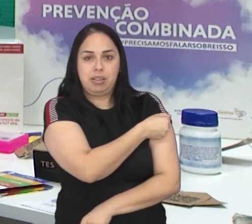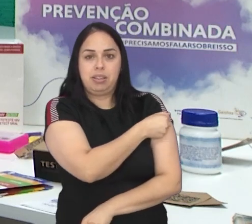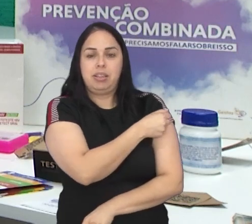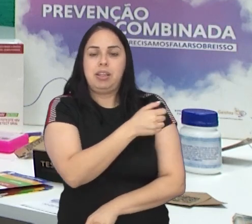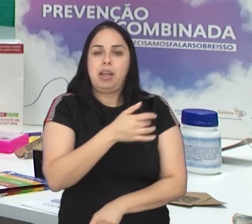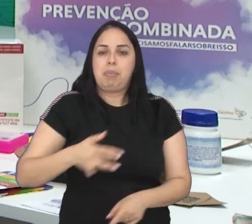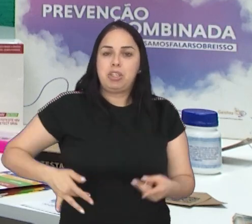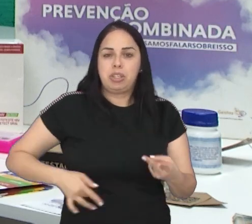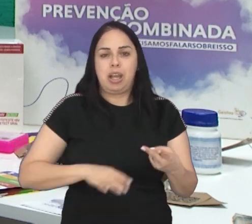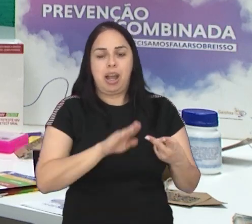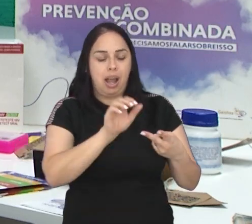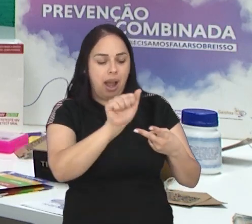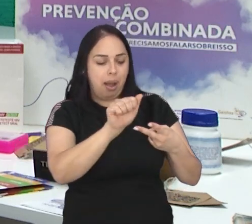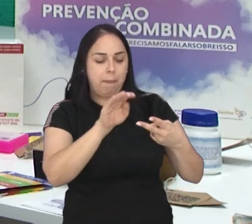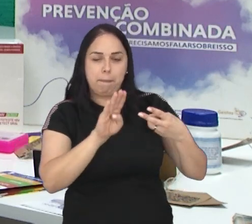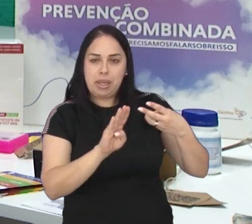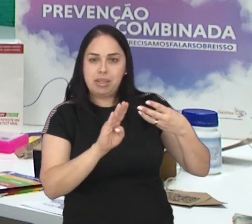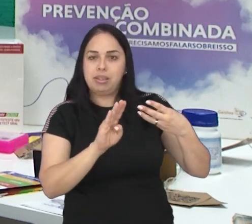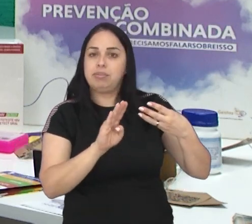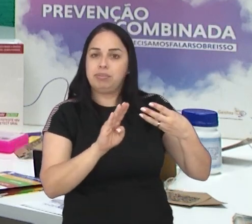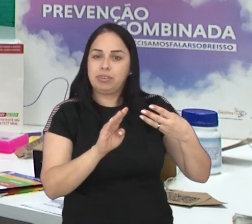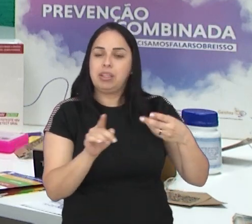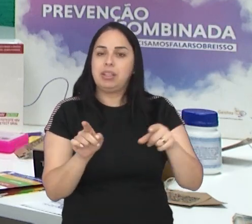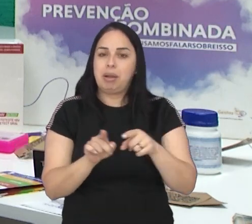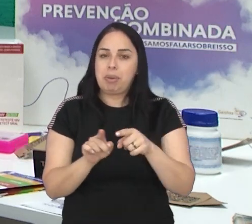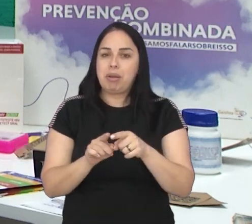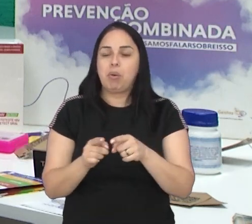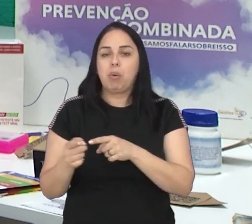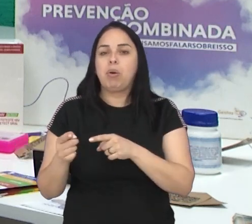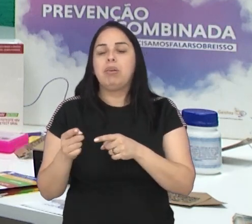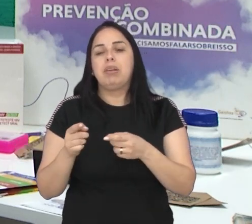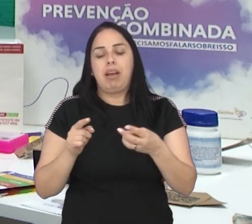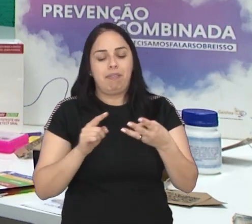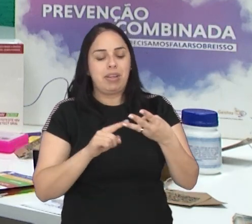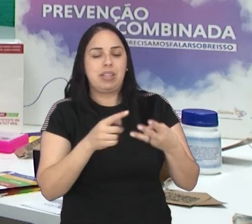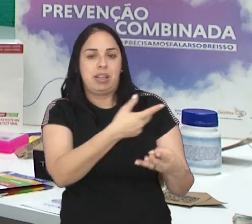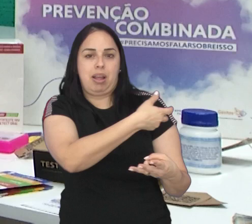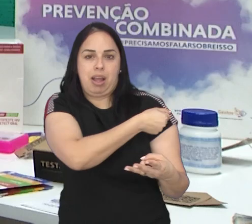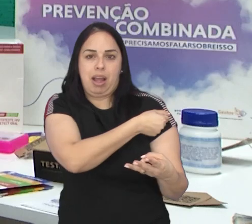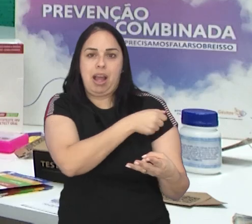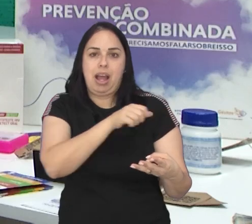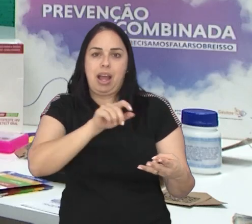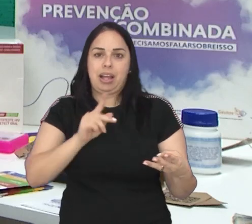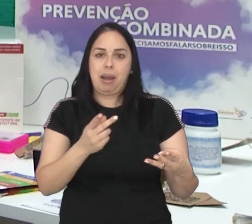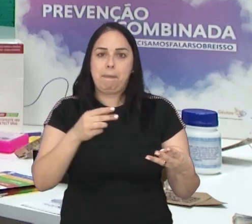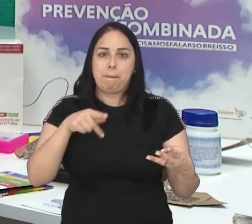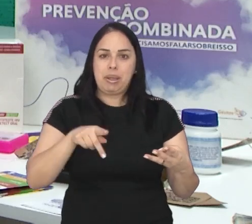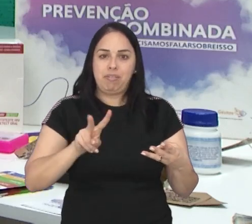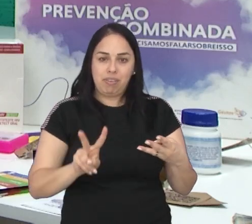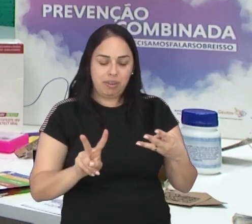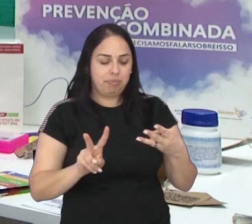vacinas, hepatite B, hepatite A, a vacina contra o HPV. Por quê? Porque essas